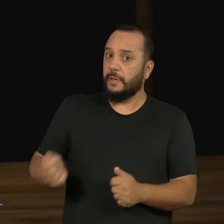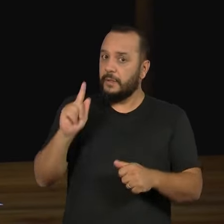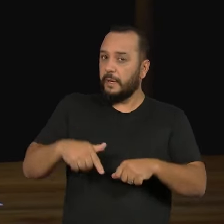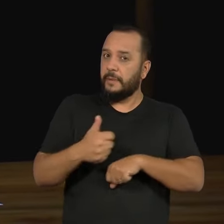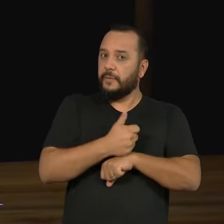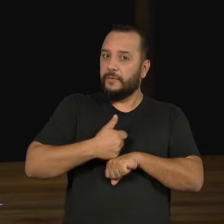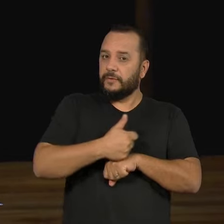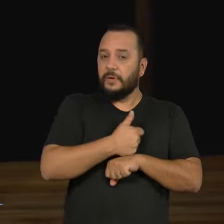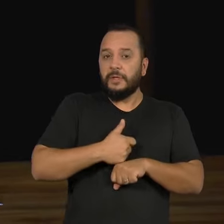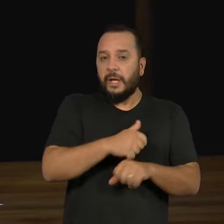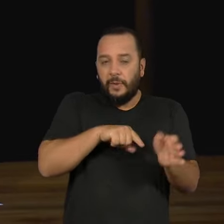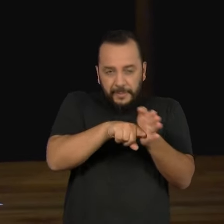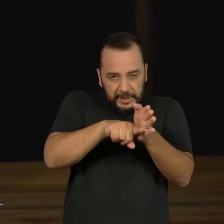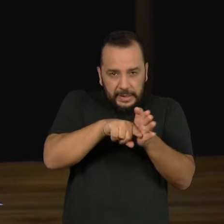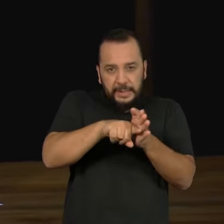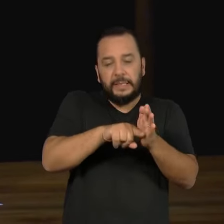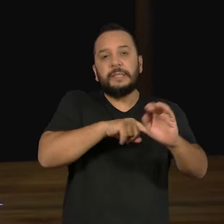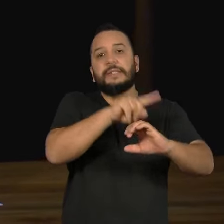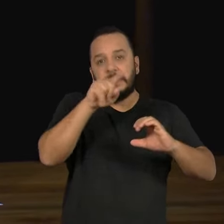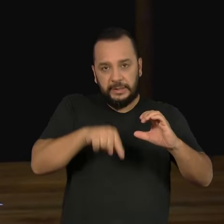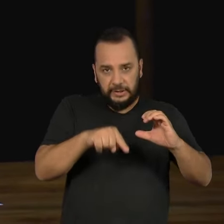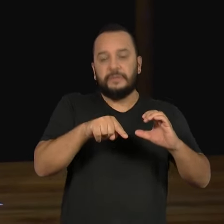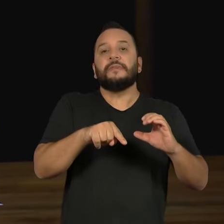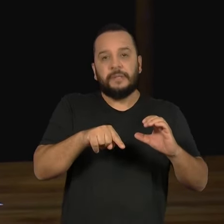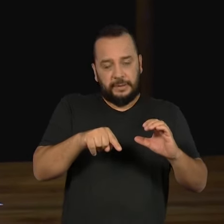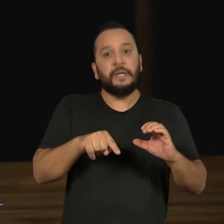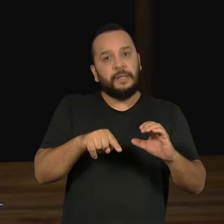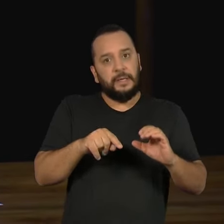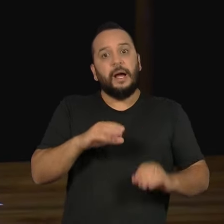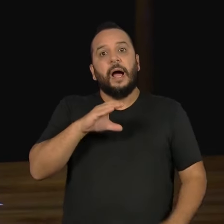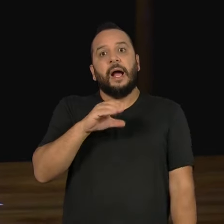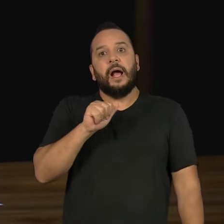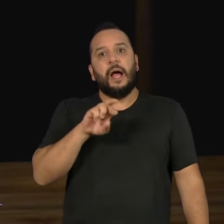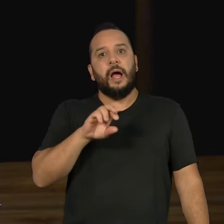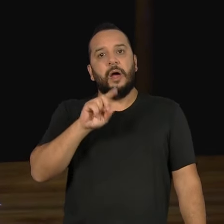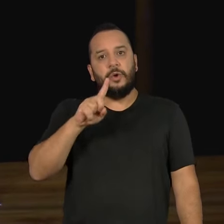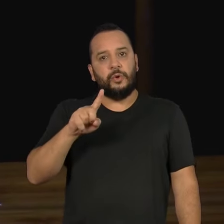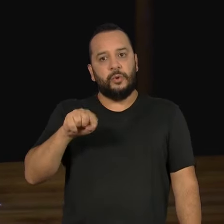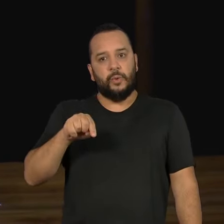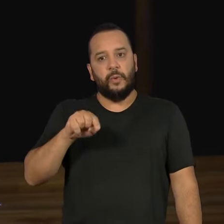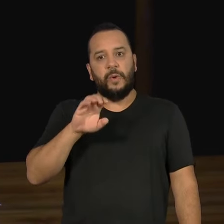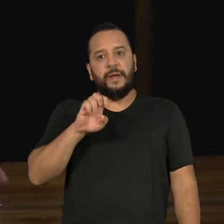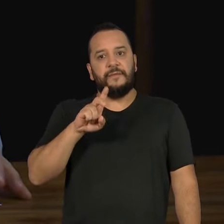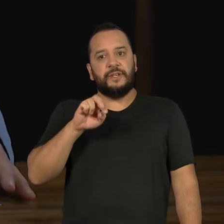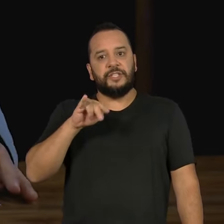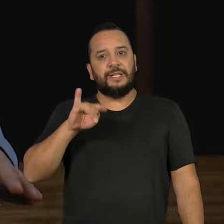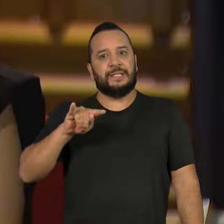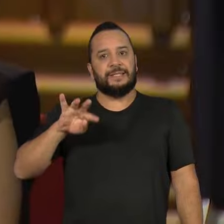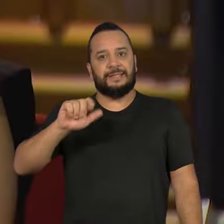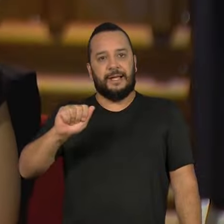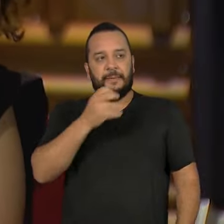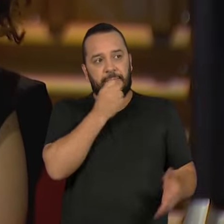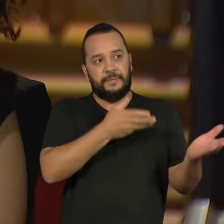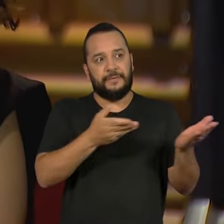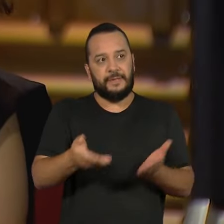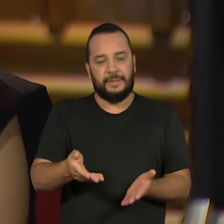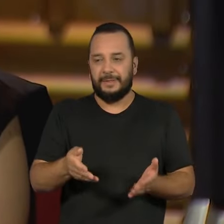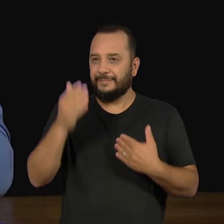fenômeno a cientista política e pesquisadora carô Evangelista bem-vinda